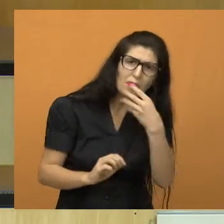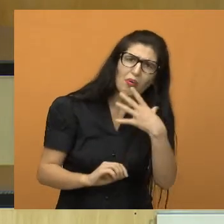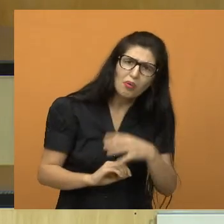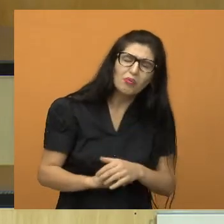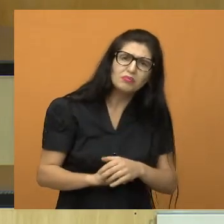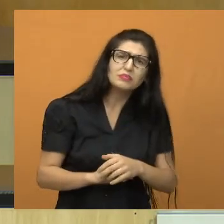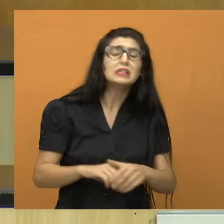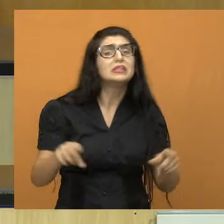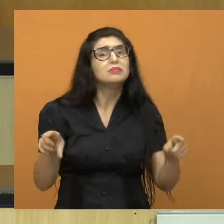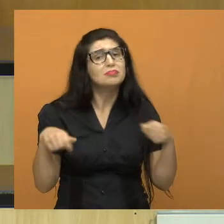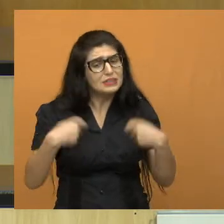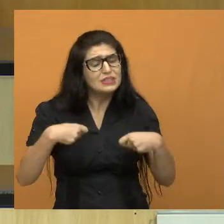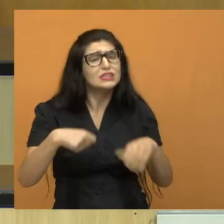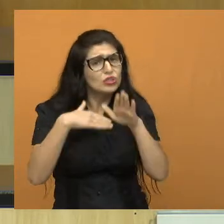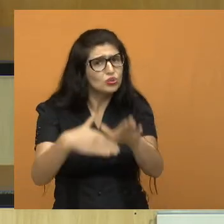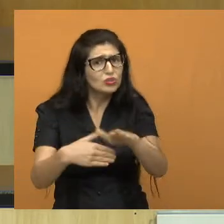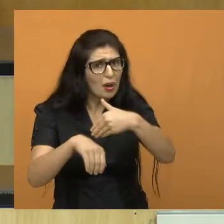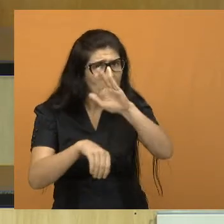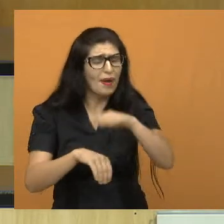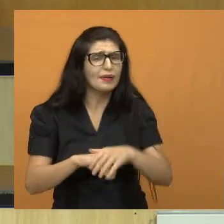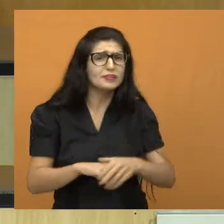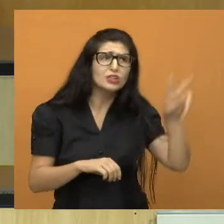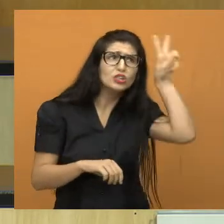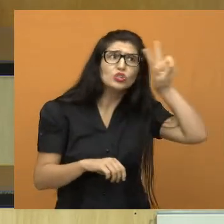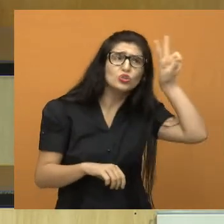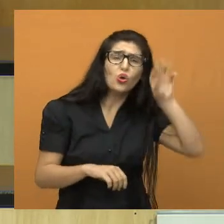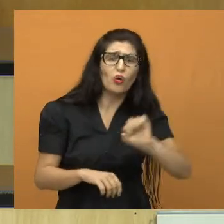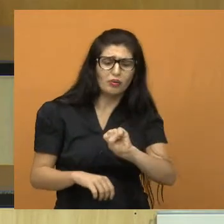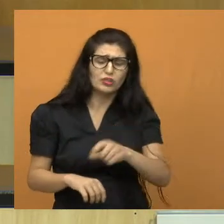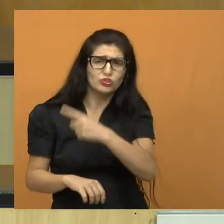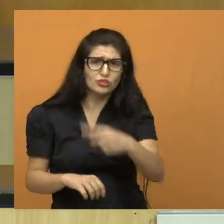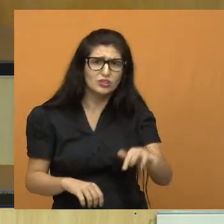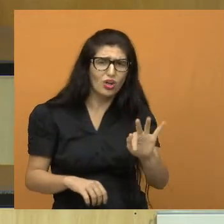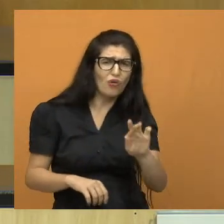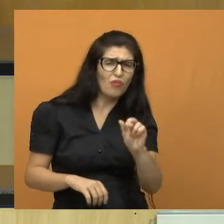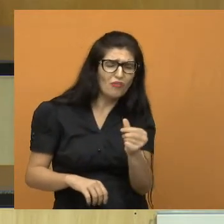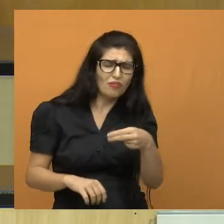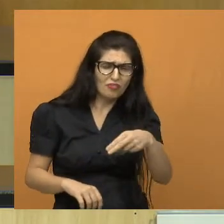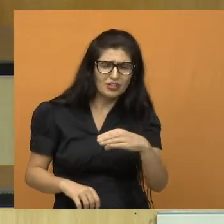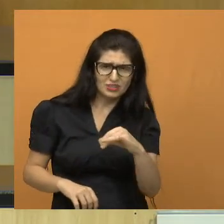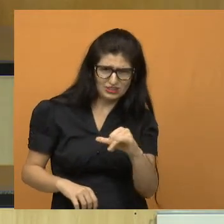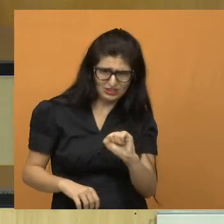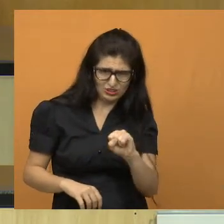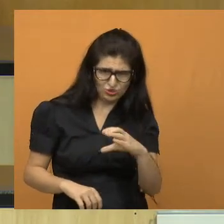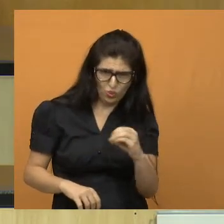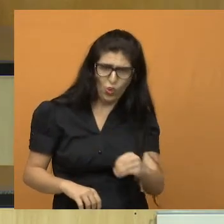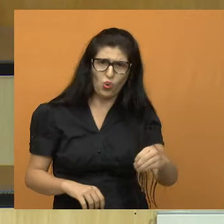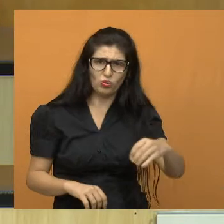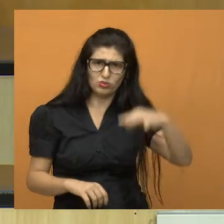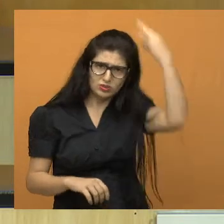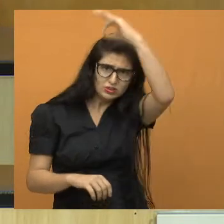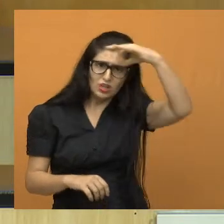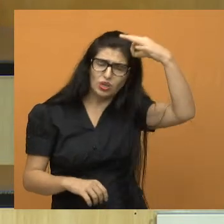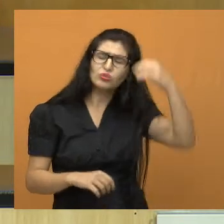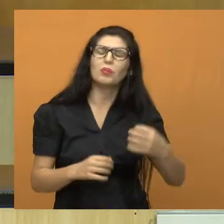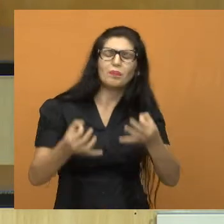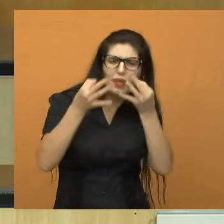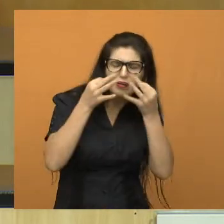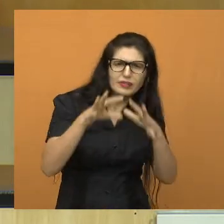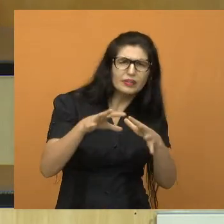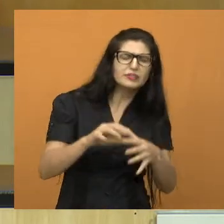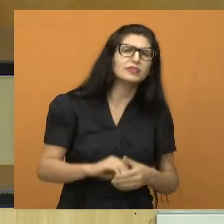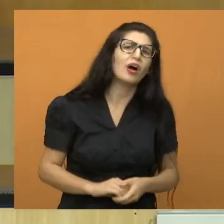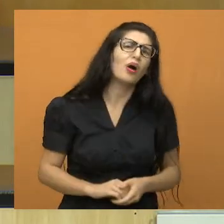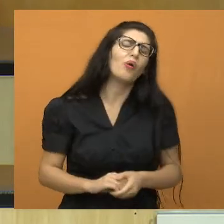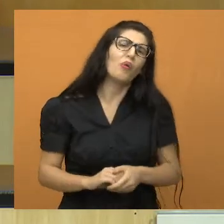mais. Na história de São Francisco, o que mais me chamou a atenção, lógico que a doação